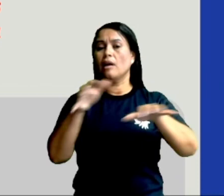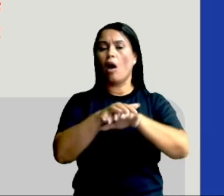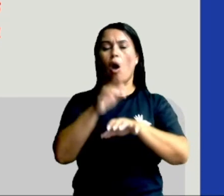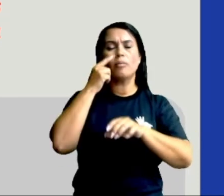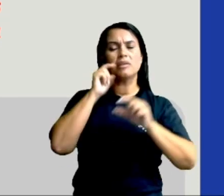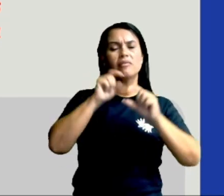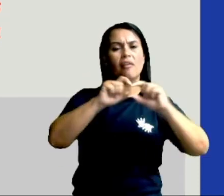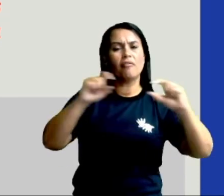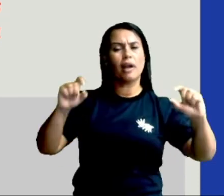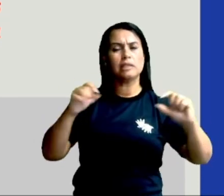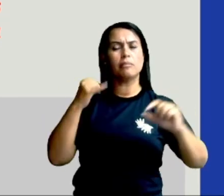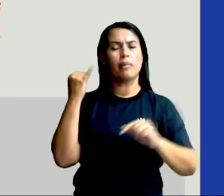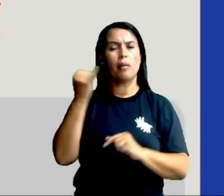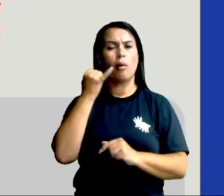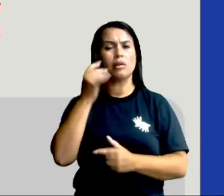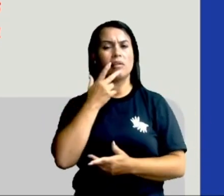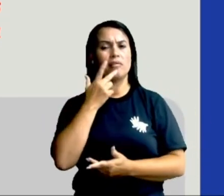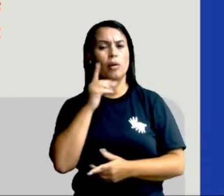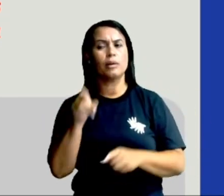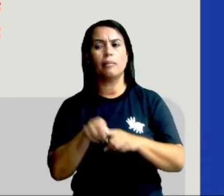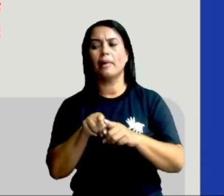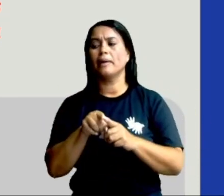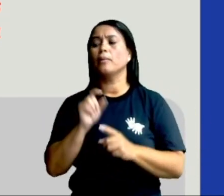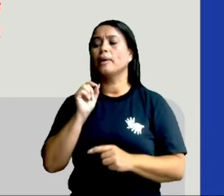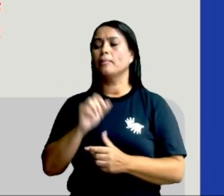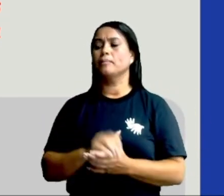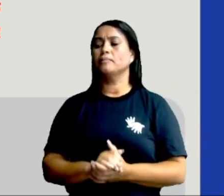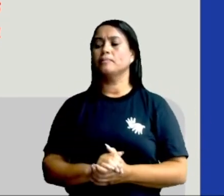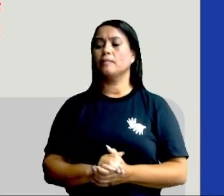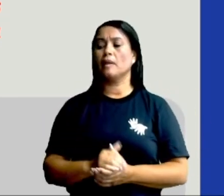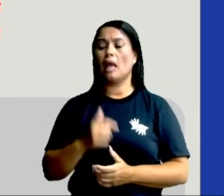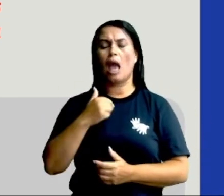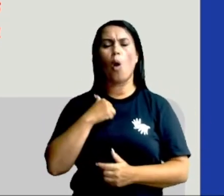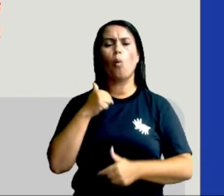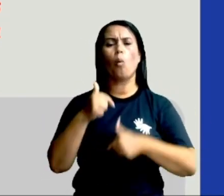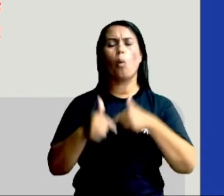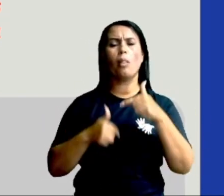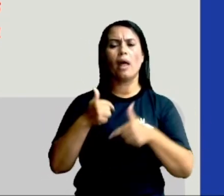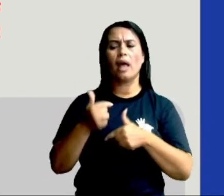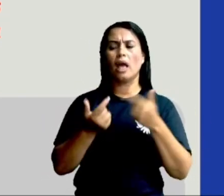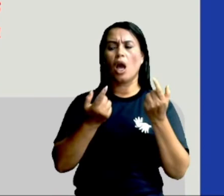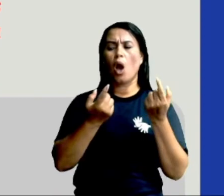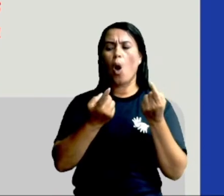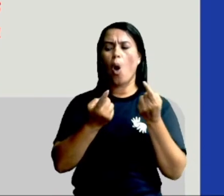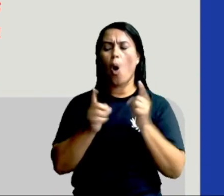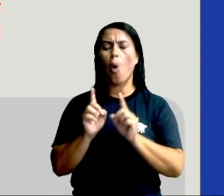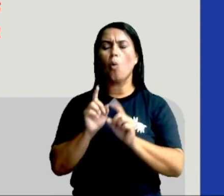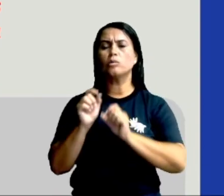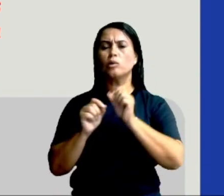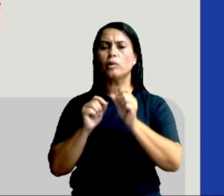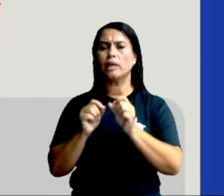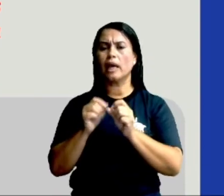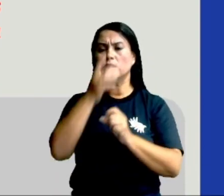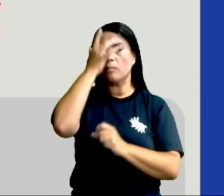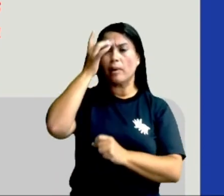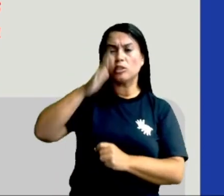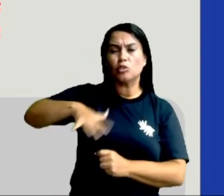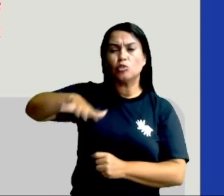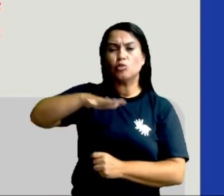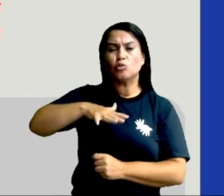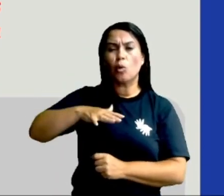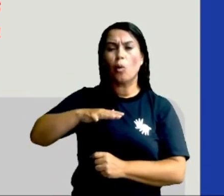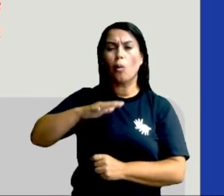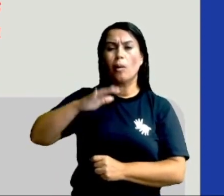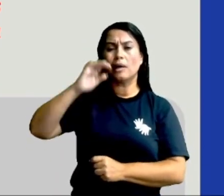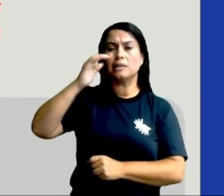bem impactante e bem importante de Nelson Mandela é quando ele diz assim, ó: eu lutei contra a dominação branca e